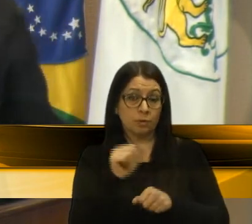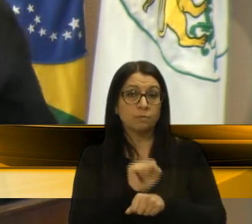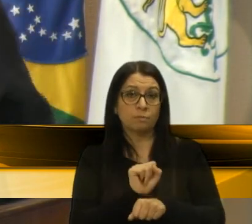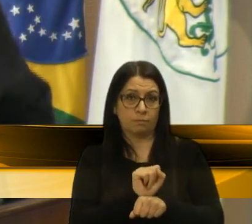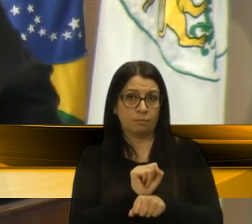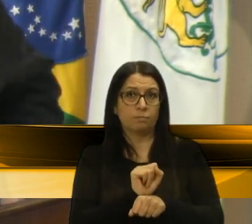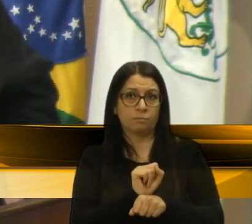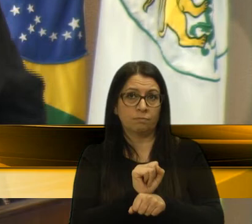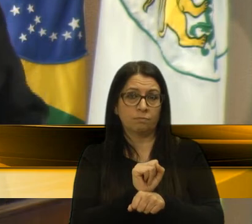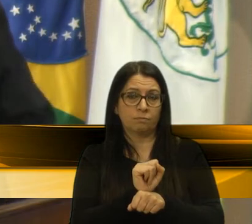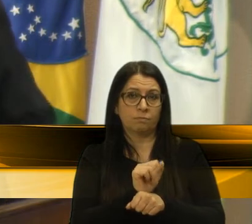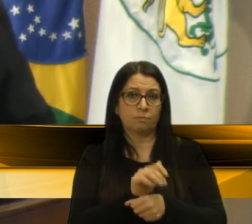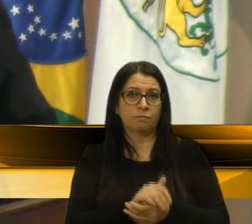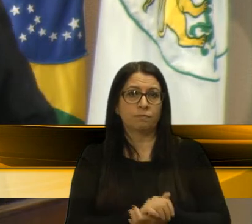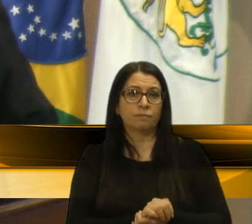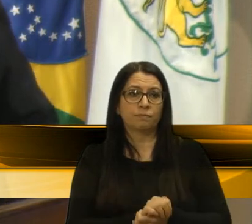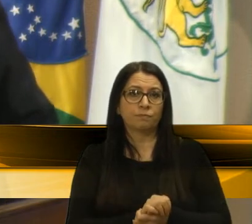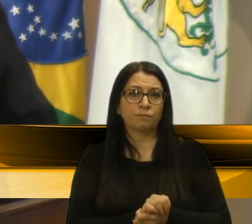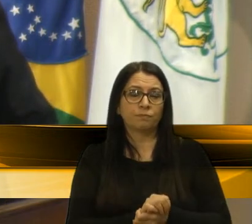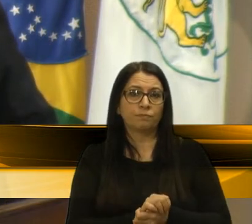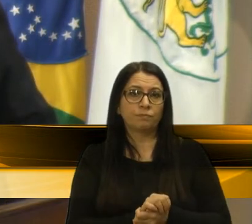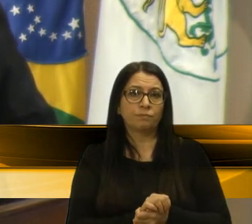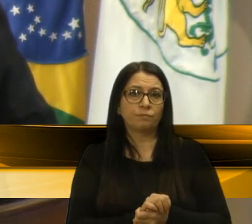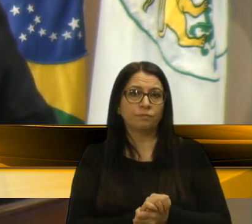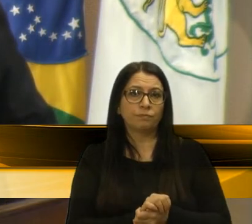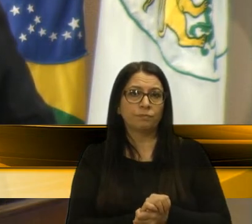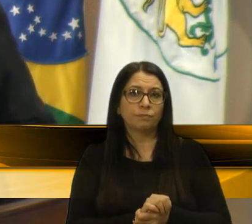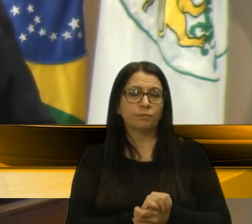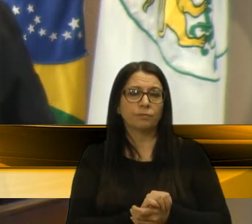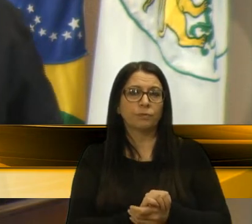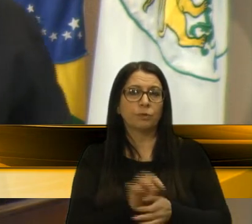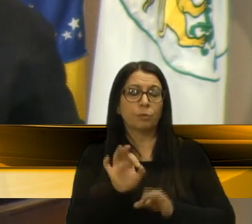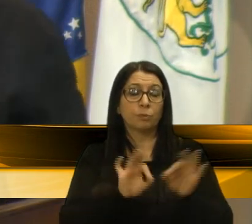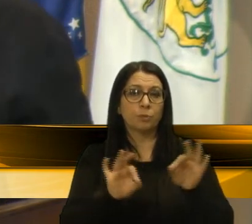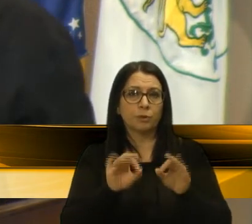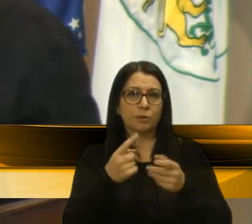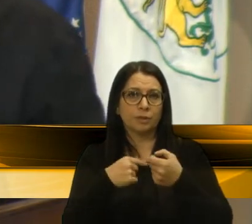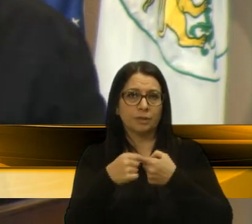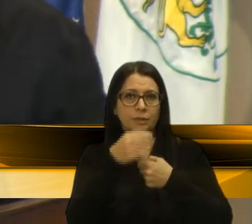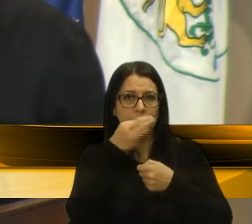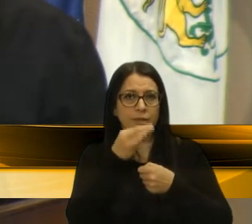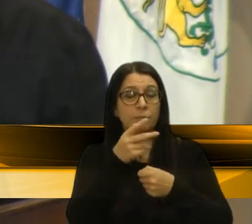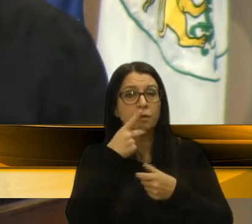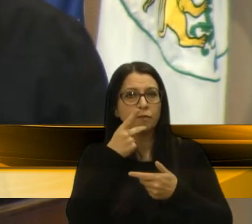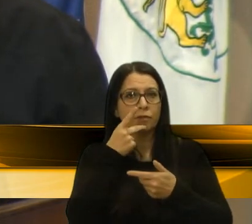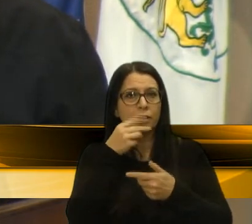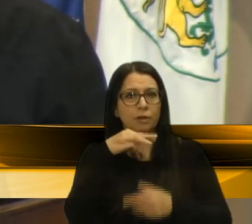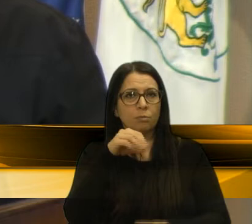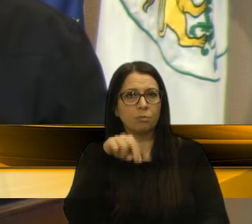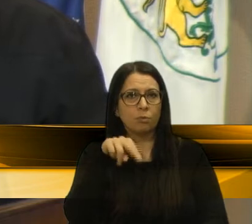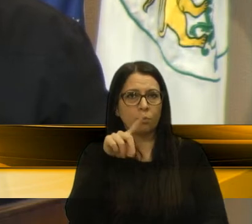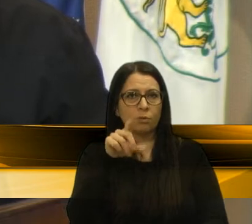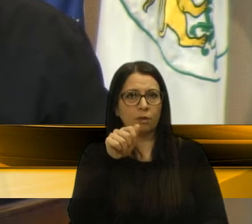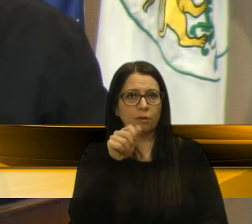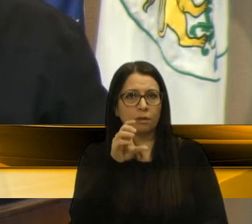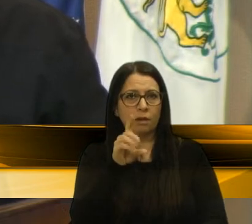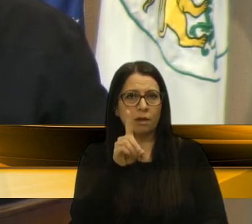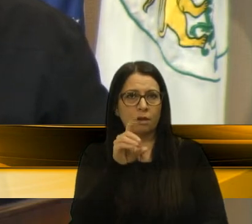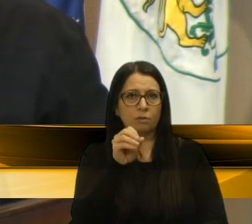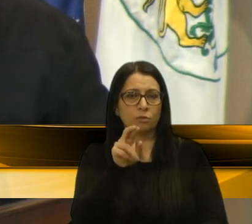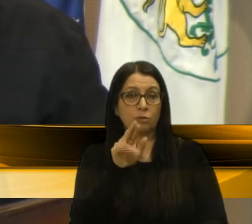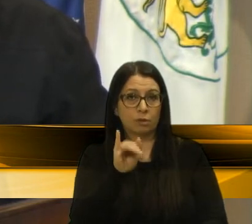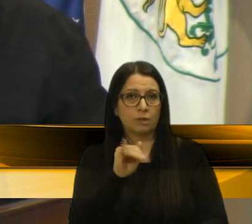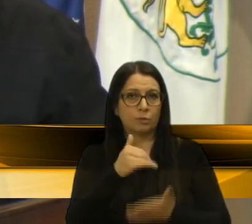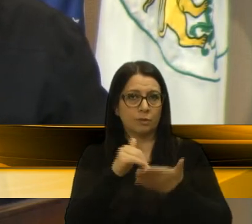aguardávamos na questão do plano diretor, até pela fala do secretário Mondadori, é que